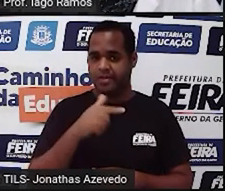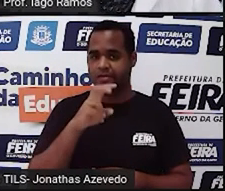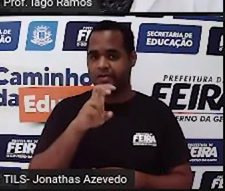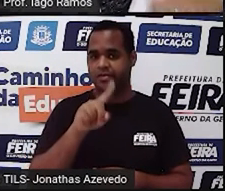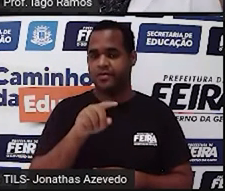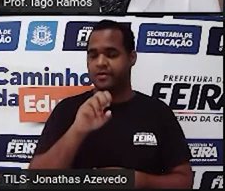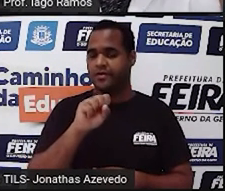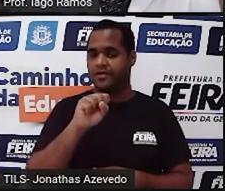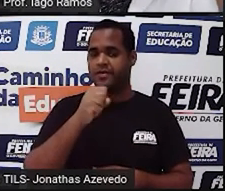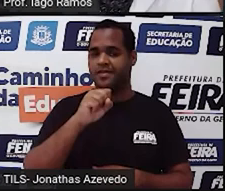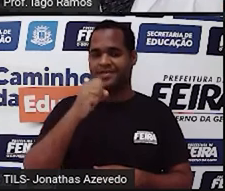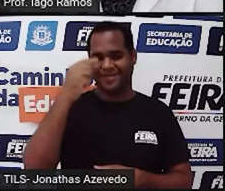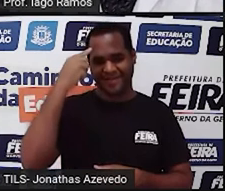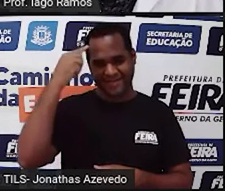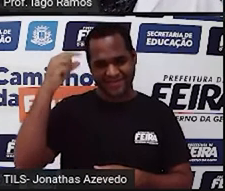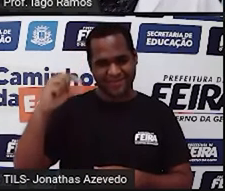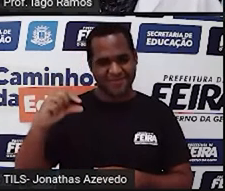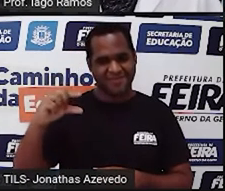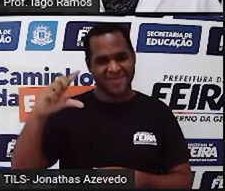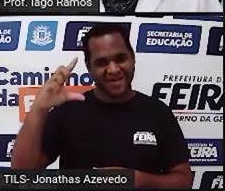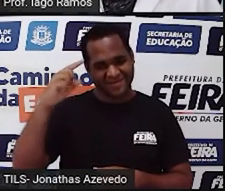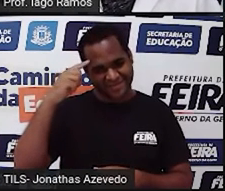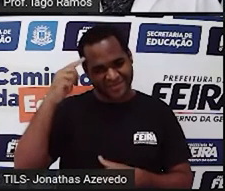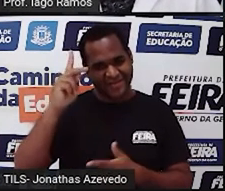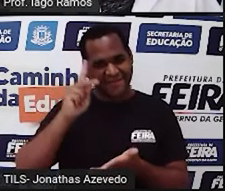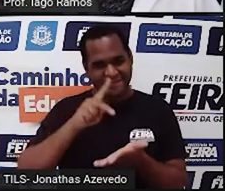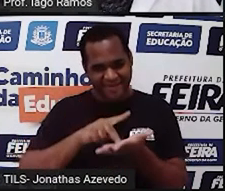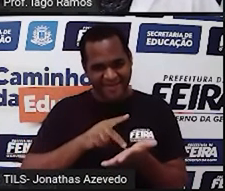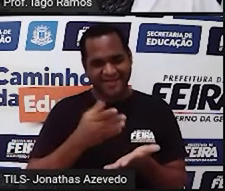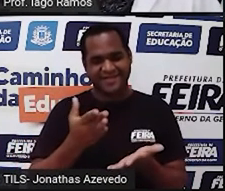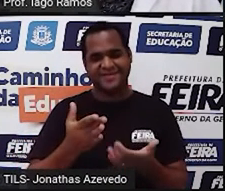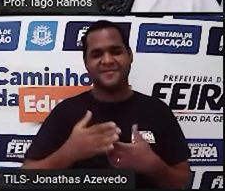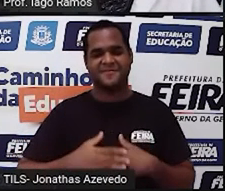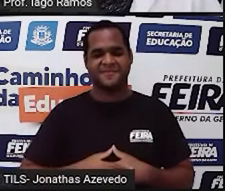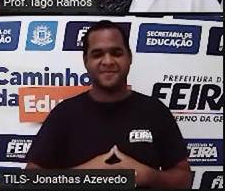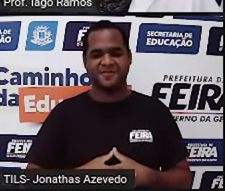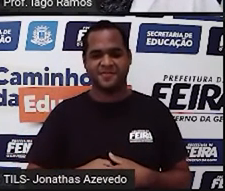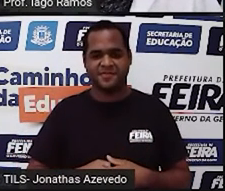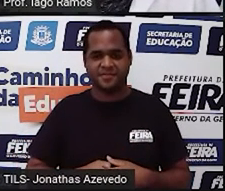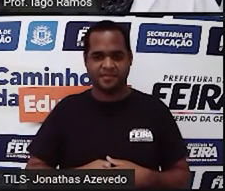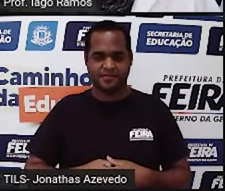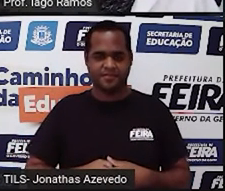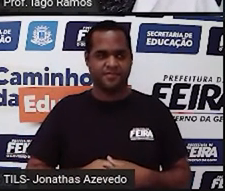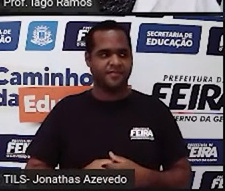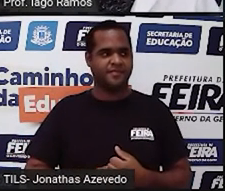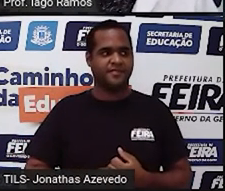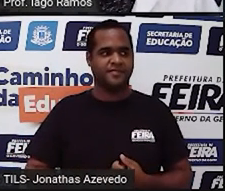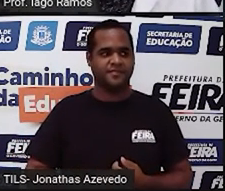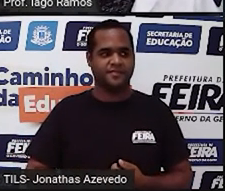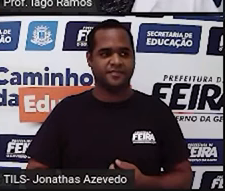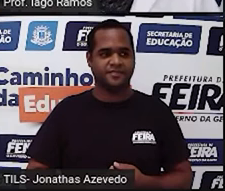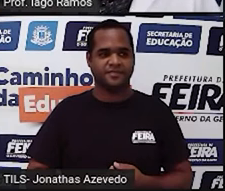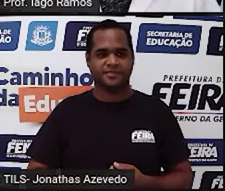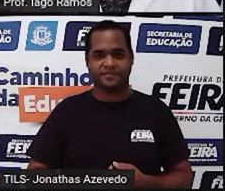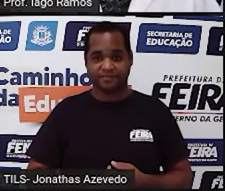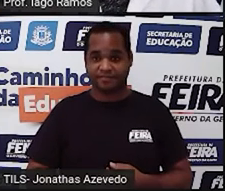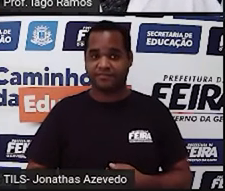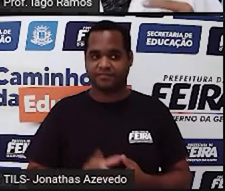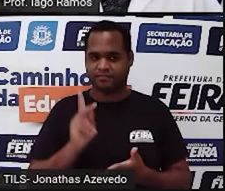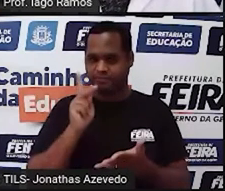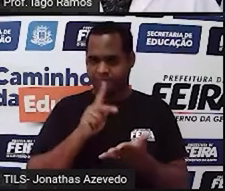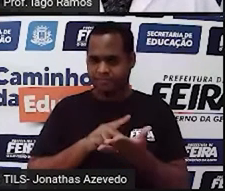5,8 tão isso é verdadeiro botãozinho Verde ó verdadeiro